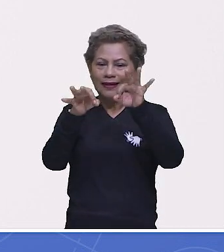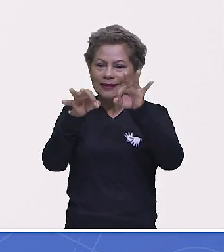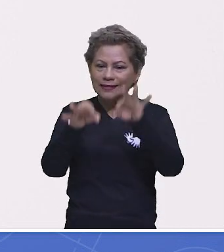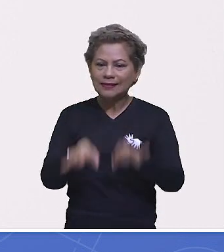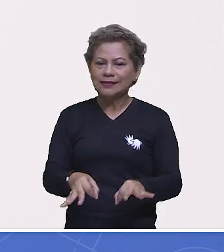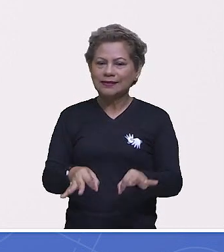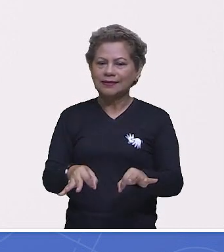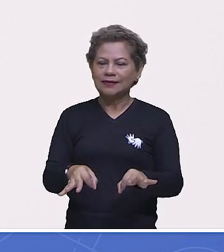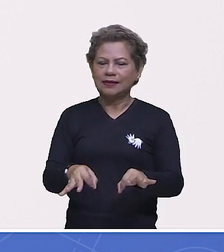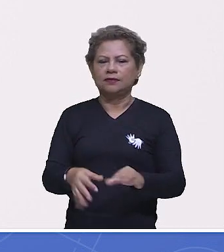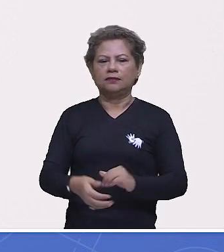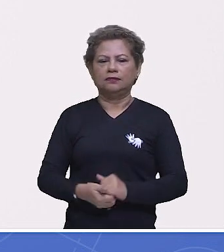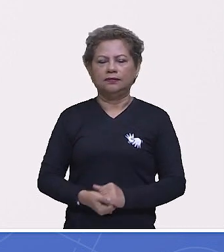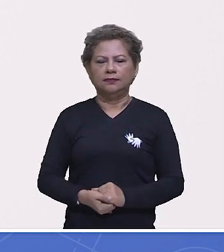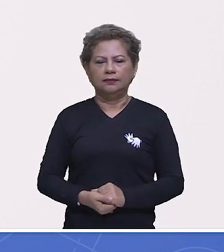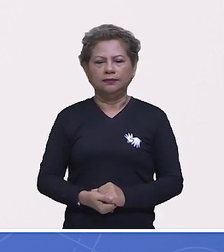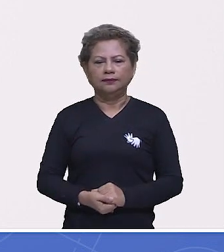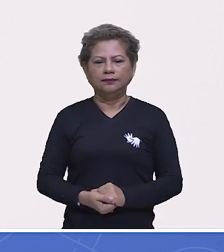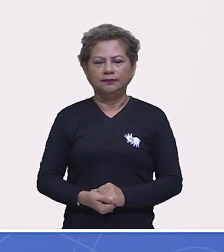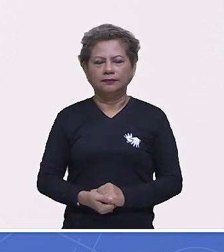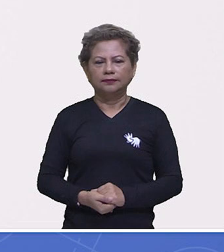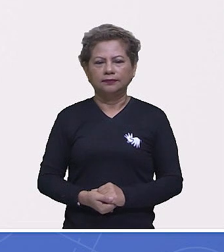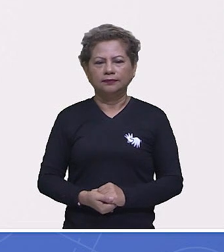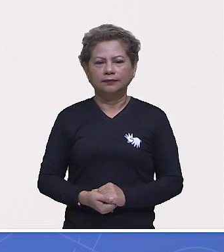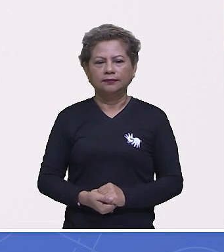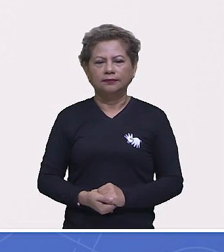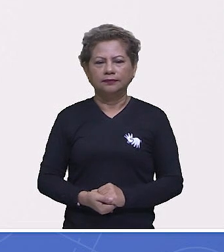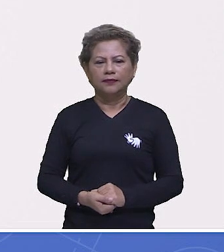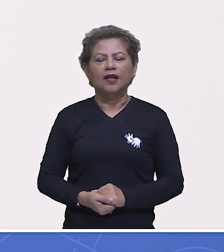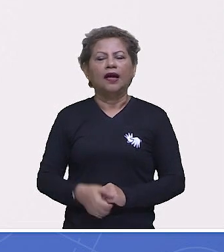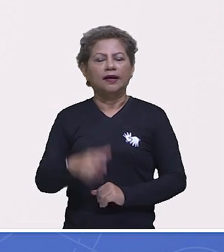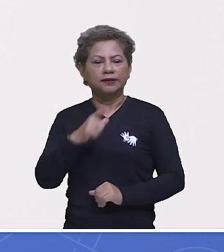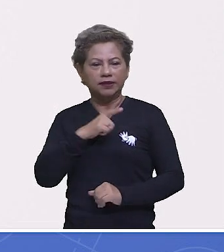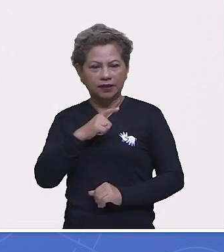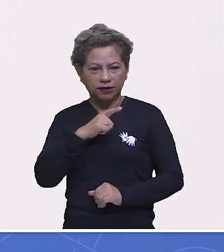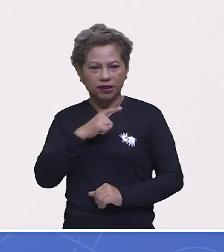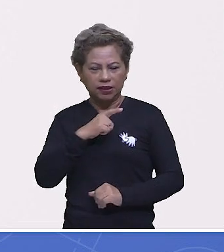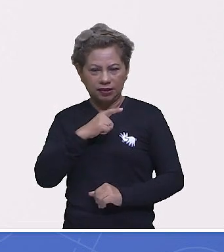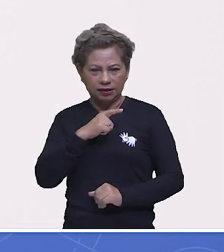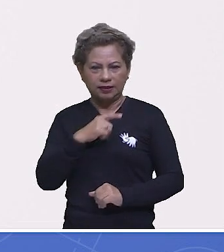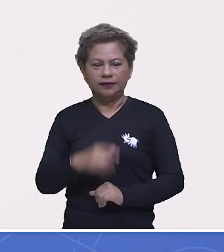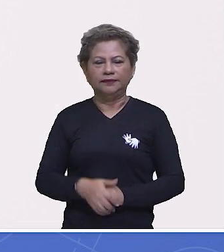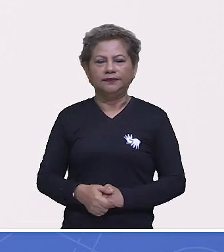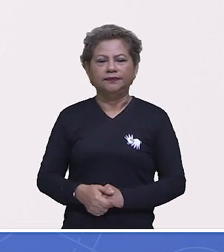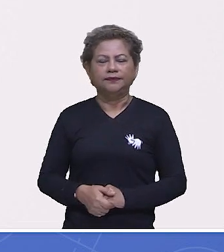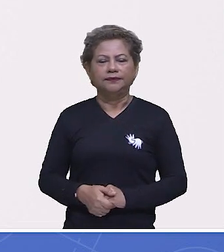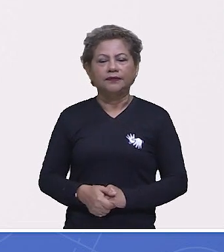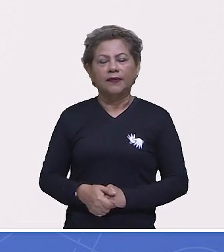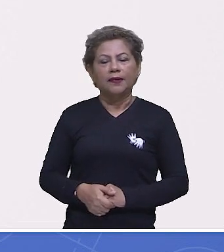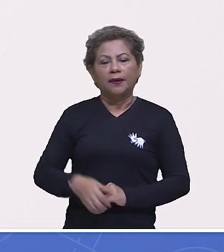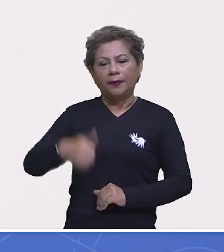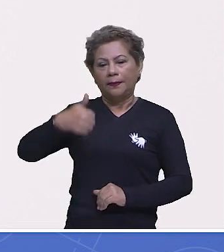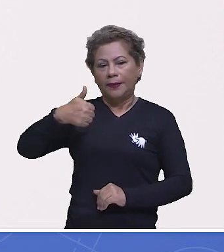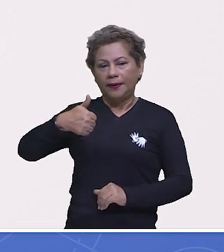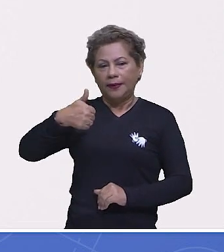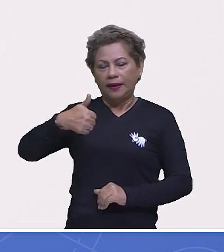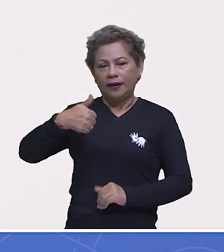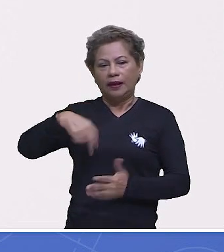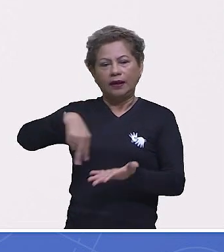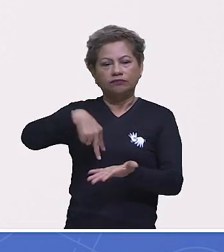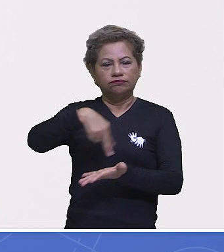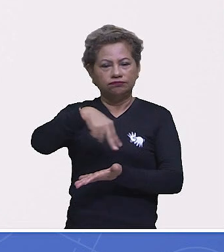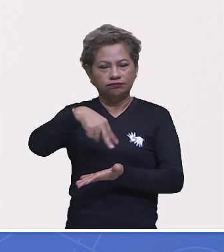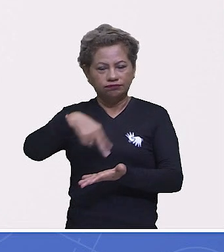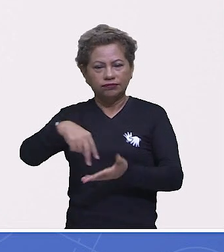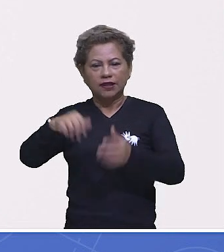a alternativa correta. Aí vamos ver aí quais são essas afirmativas. Primeiro, dança é a